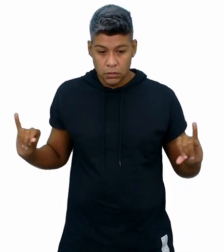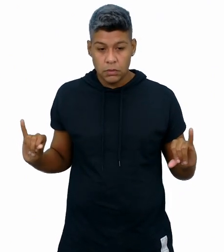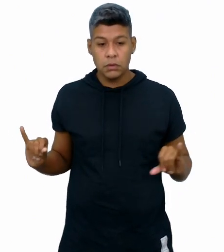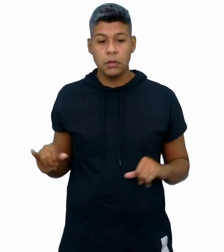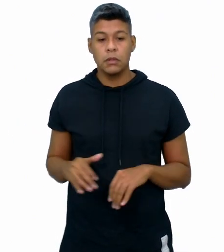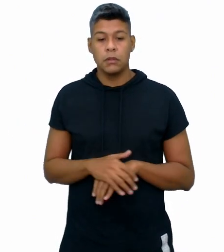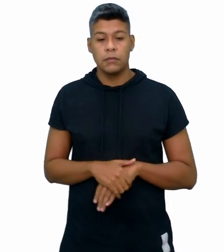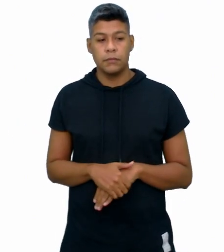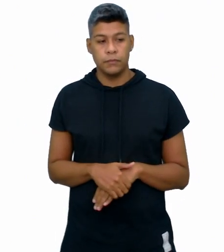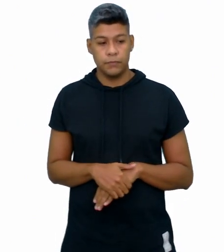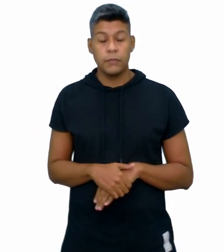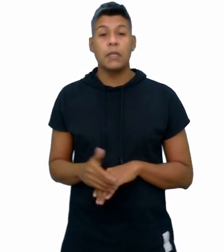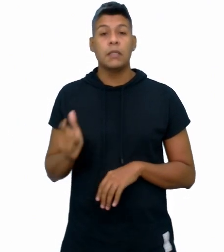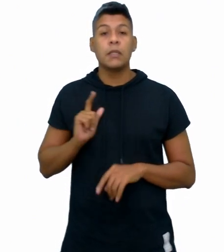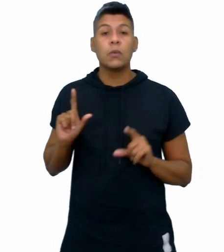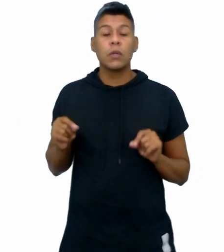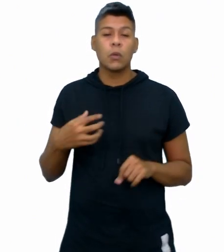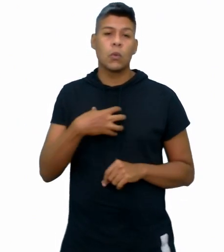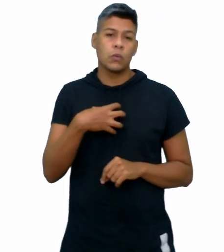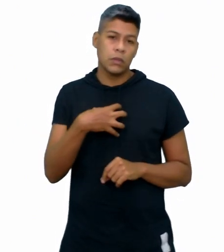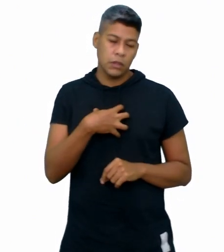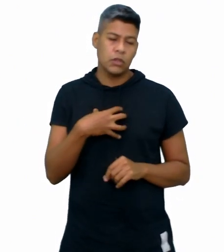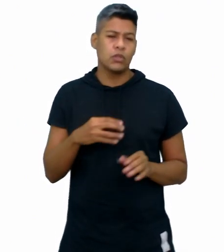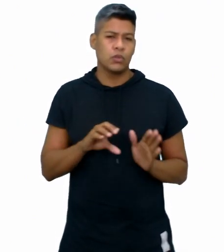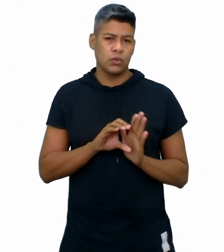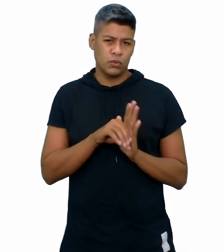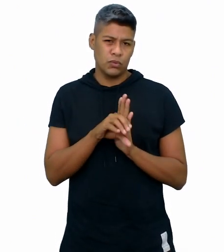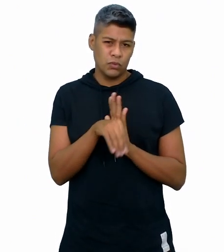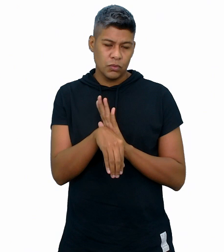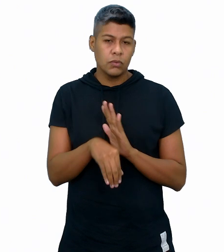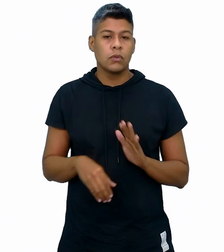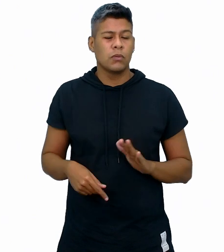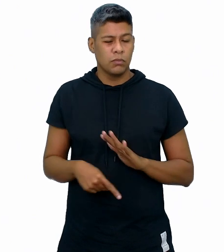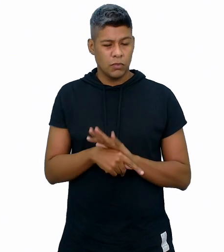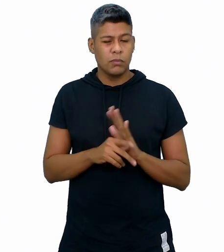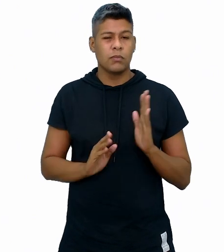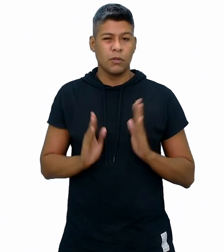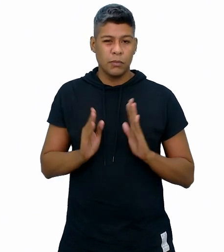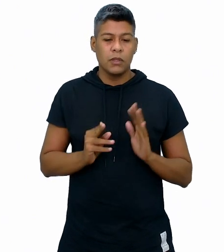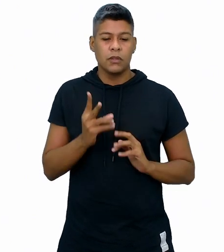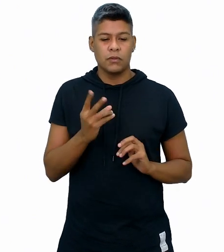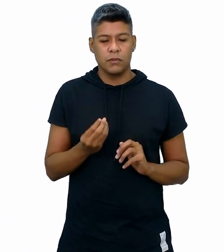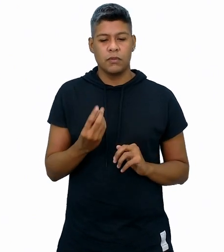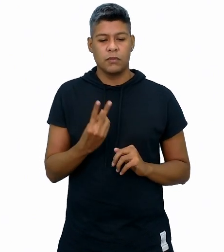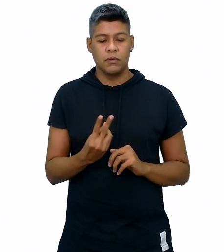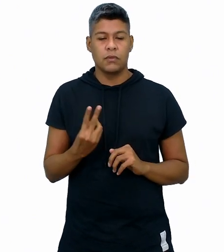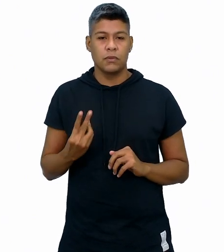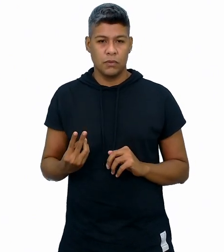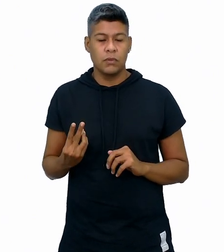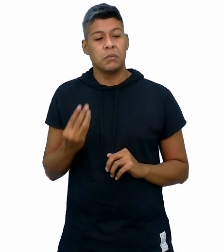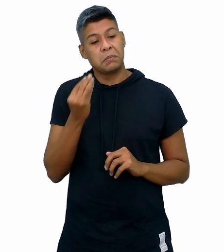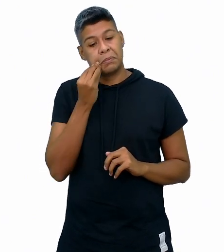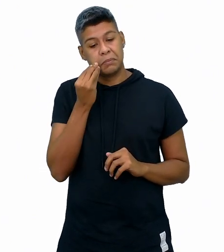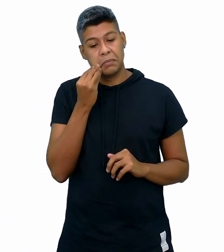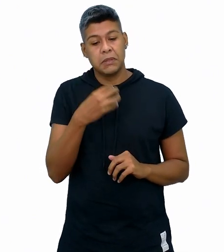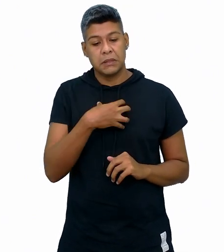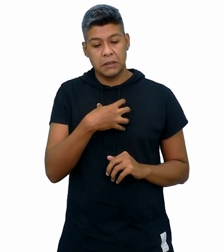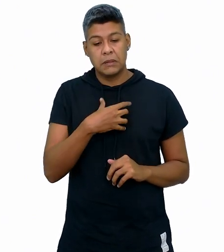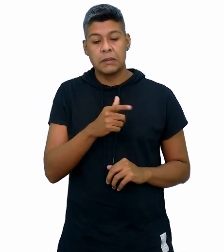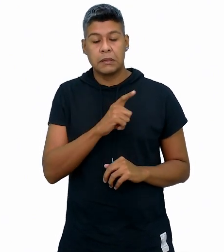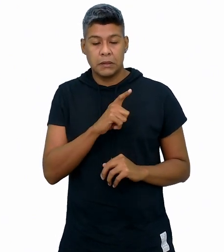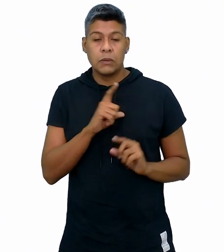ela traz o contexto daquele momento e que neste momento, em 2022, talvez faça